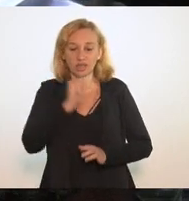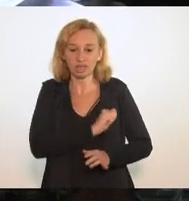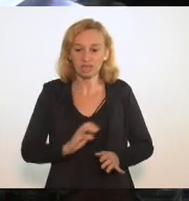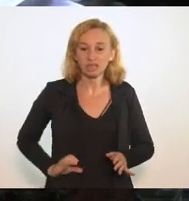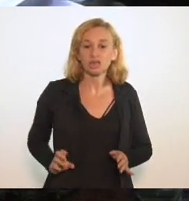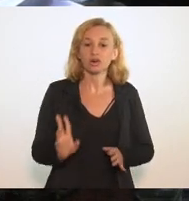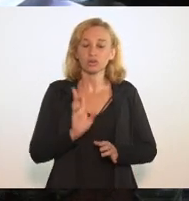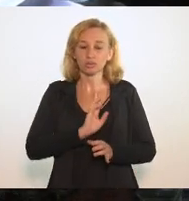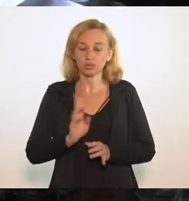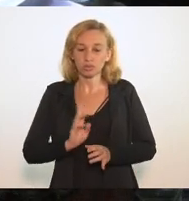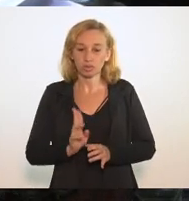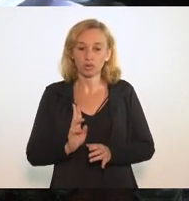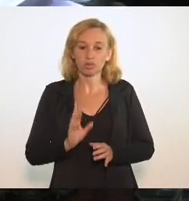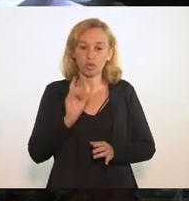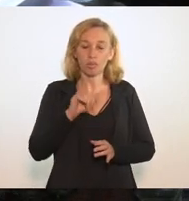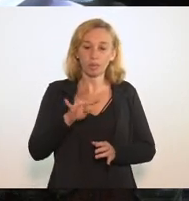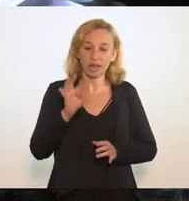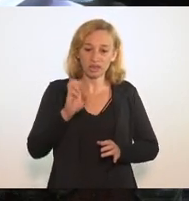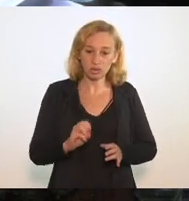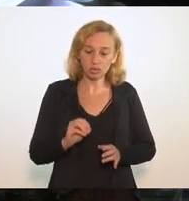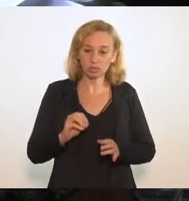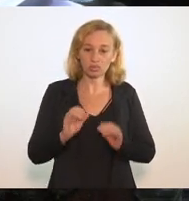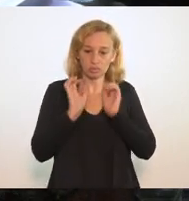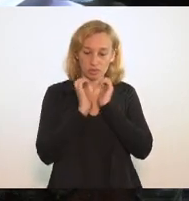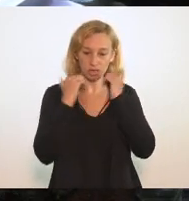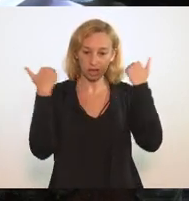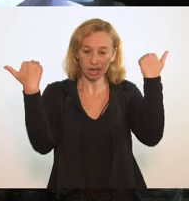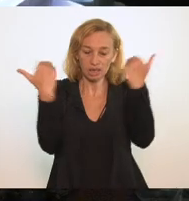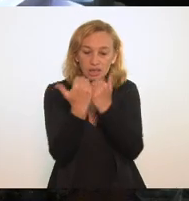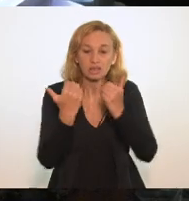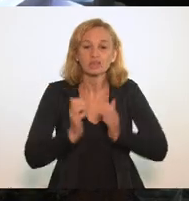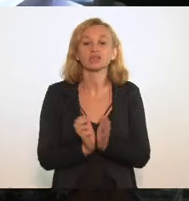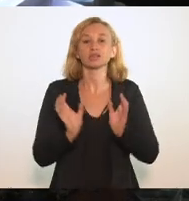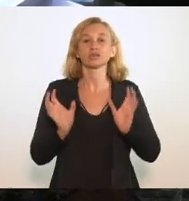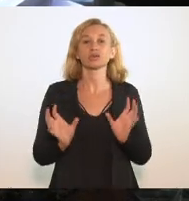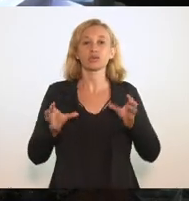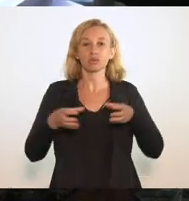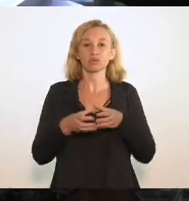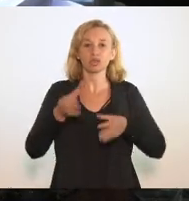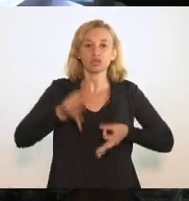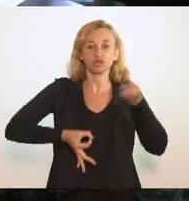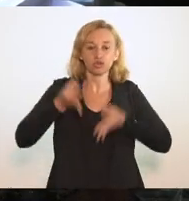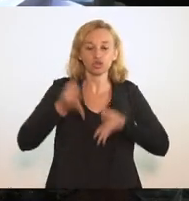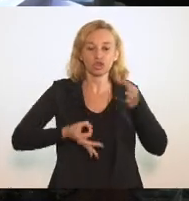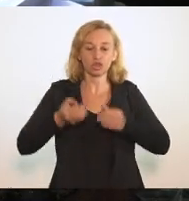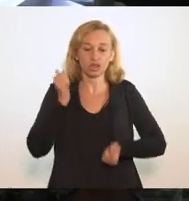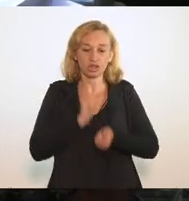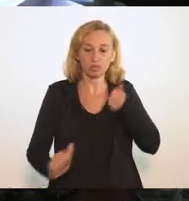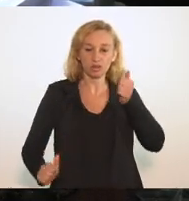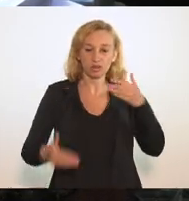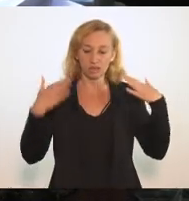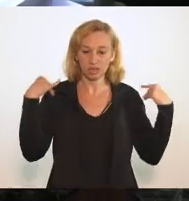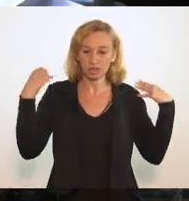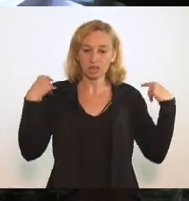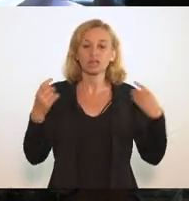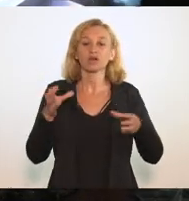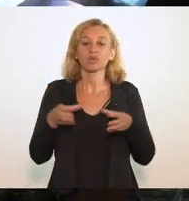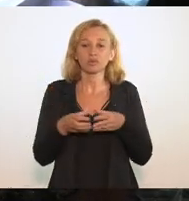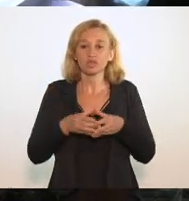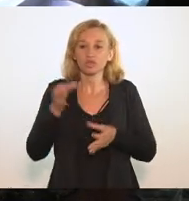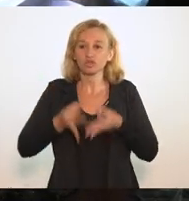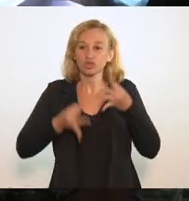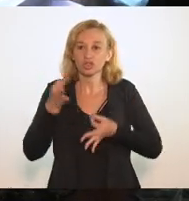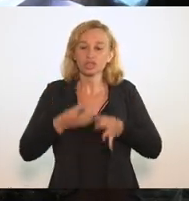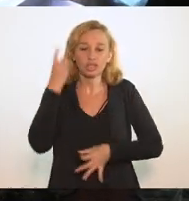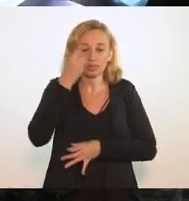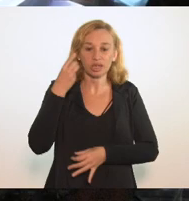o nome ao Complexo Esportivo do Maracanã, pendente de parecer das comissões de Constituição e Justiça e de Esporte e Lazer. Pela Comissão de Constituição e Justiça, deputado